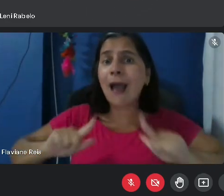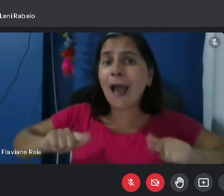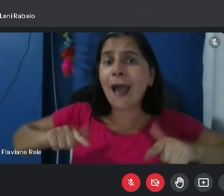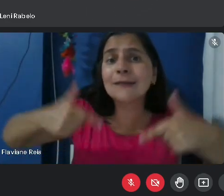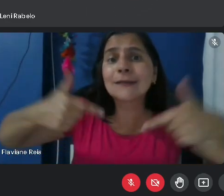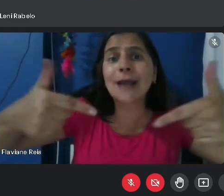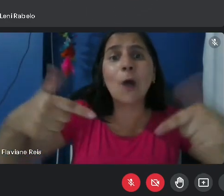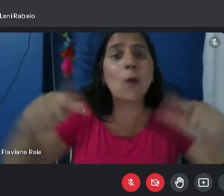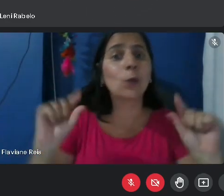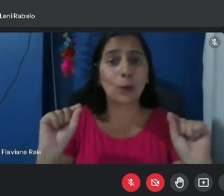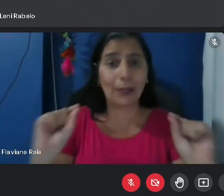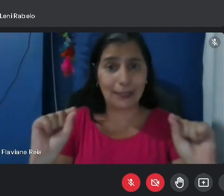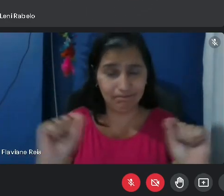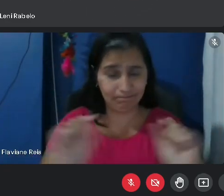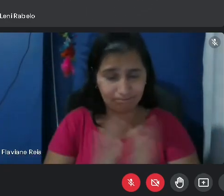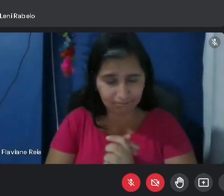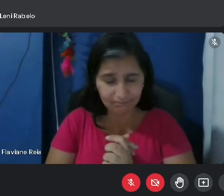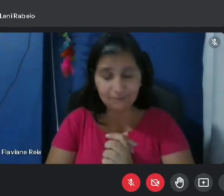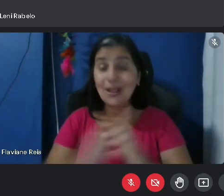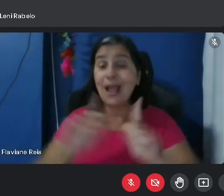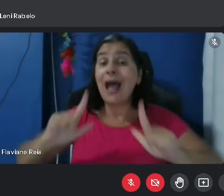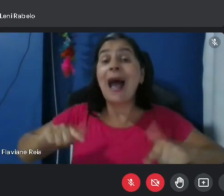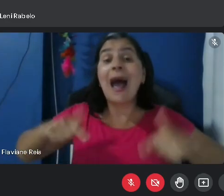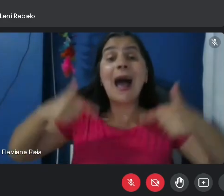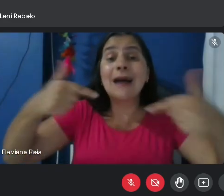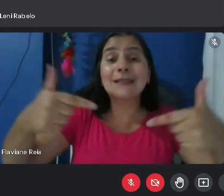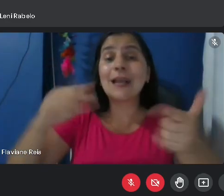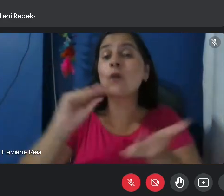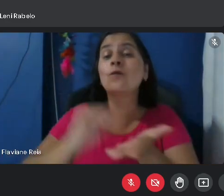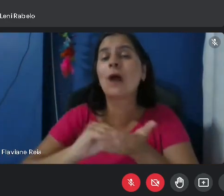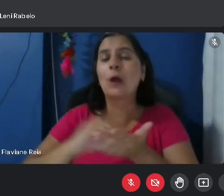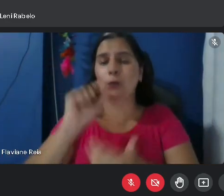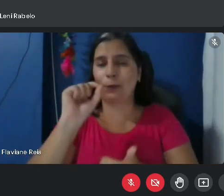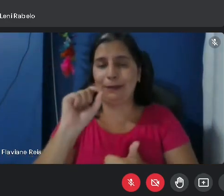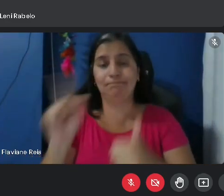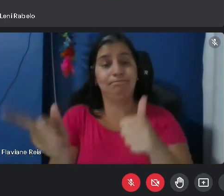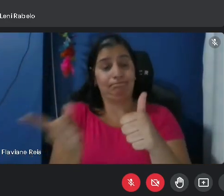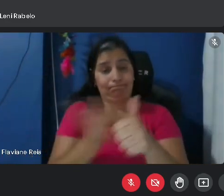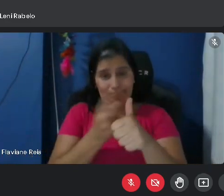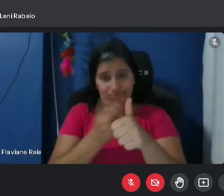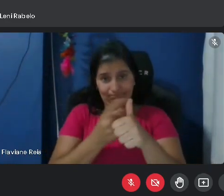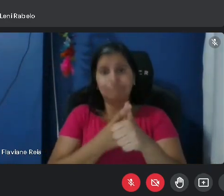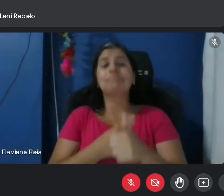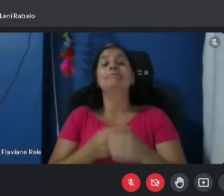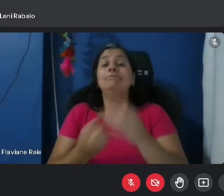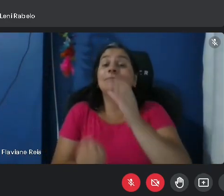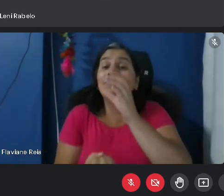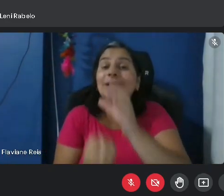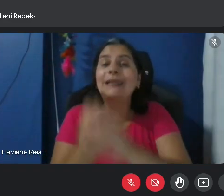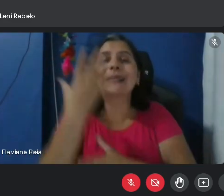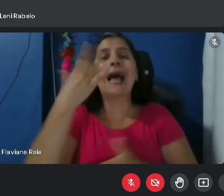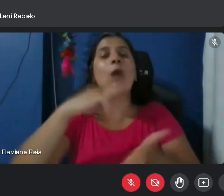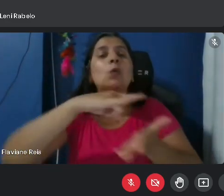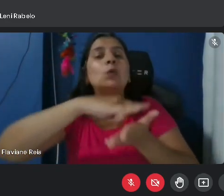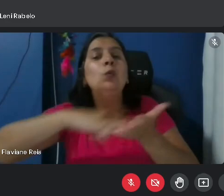Mas ainda falta muitos passos, ainda falta progredir, ainda falta o quê? A gente falta alcançar o quê?